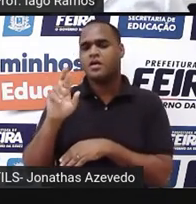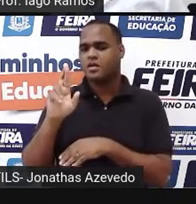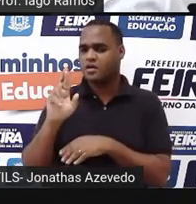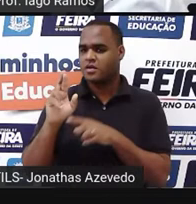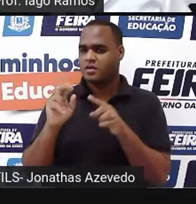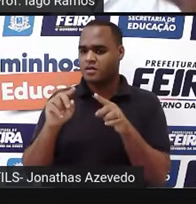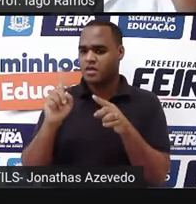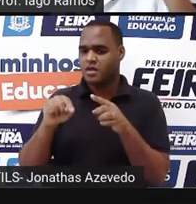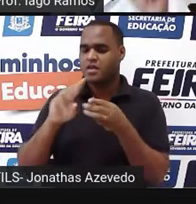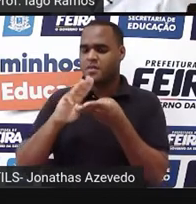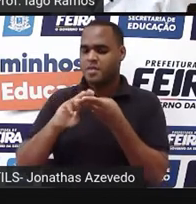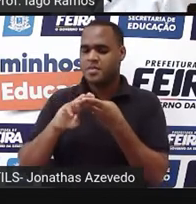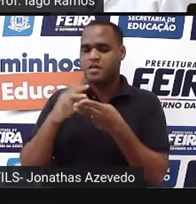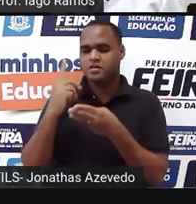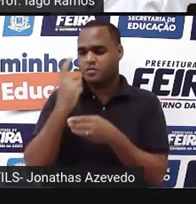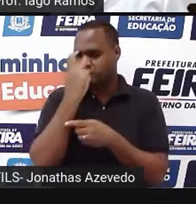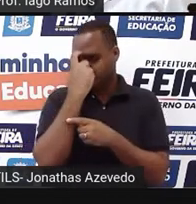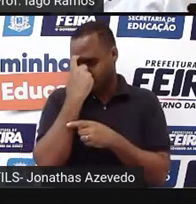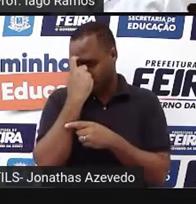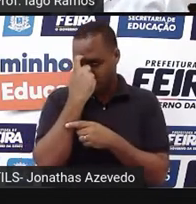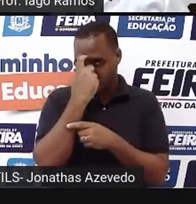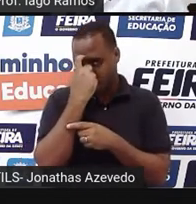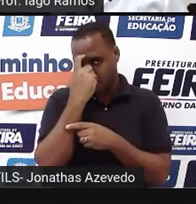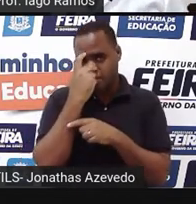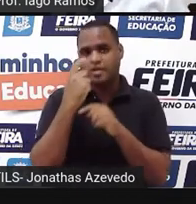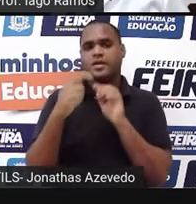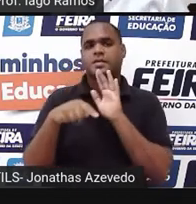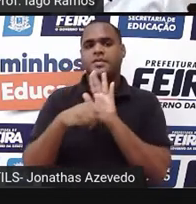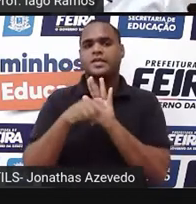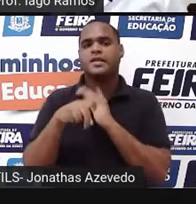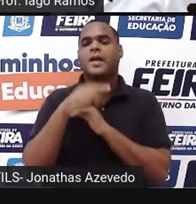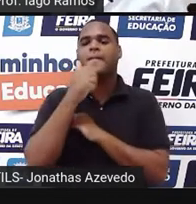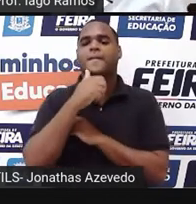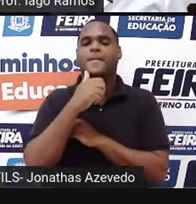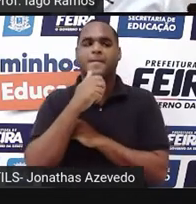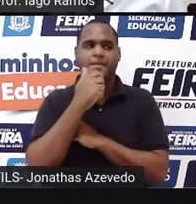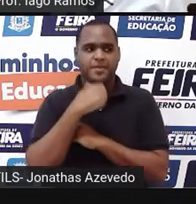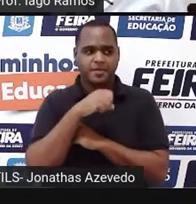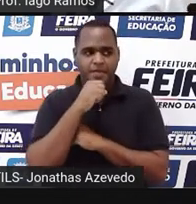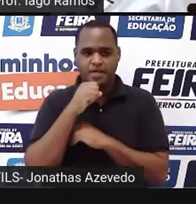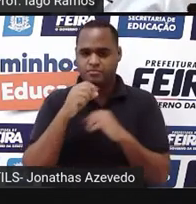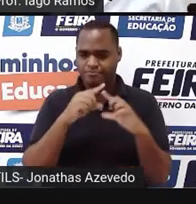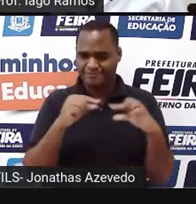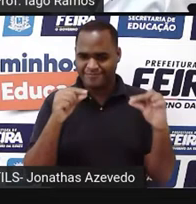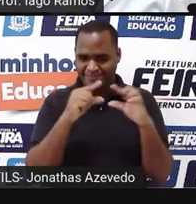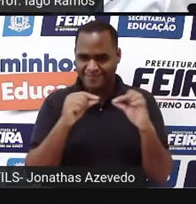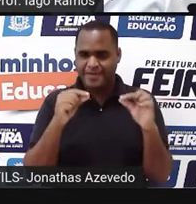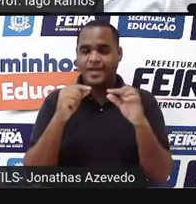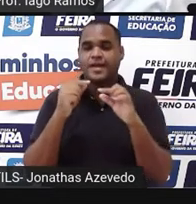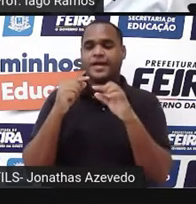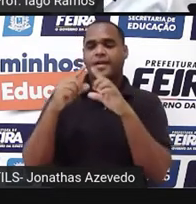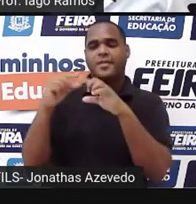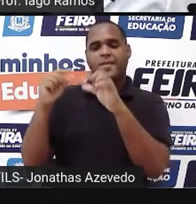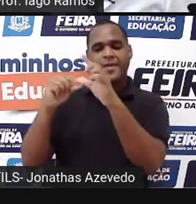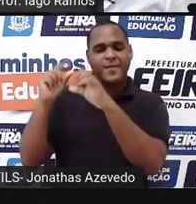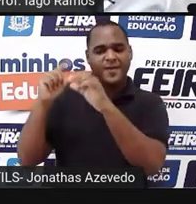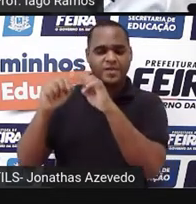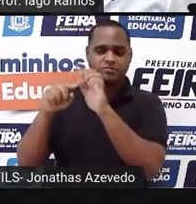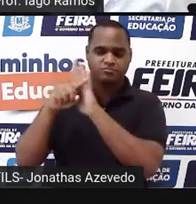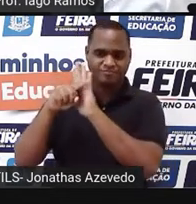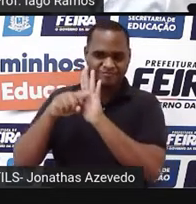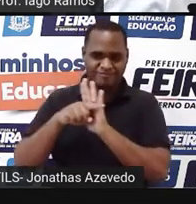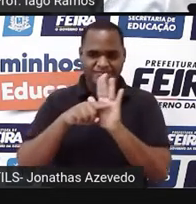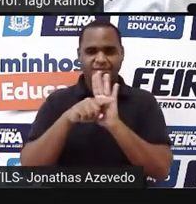um matemático indiano, né? Os seus pais foram astrólogos, então o próprio